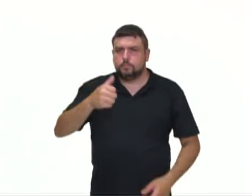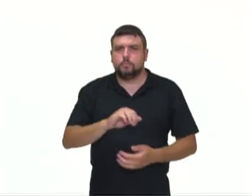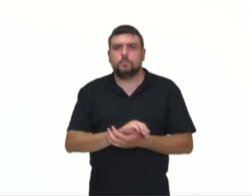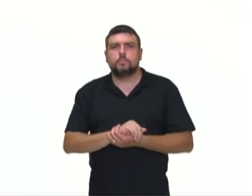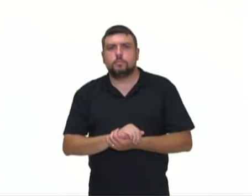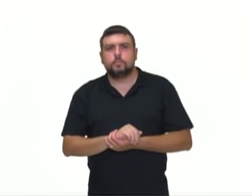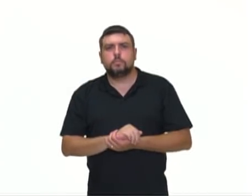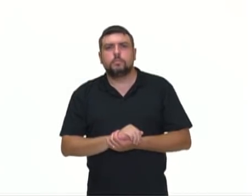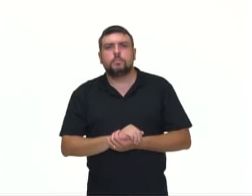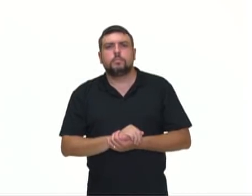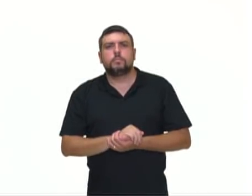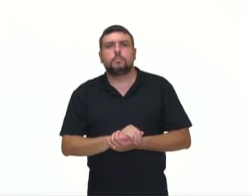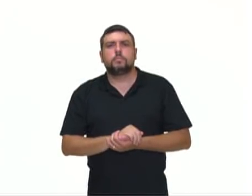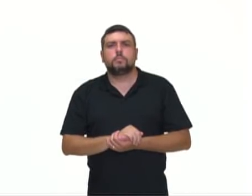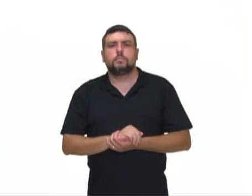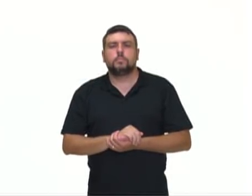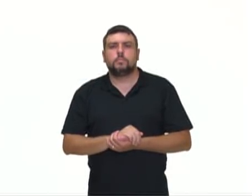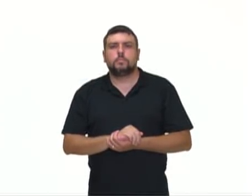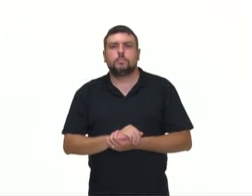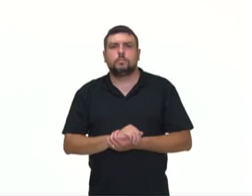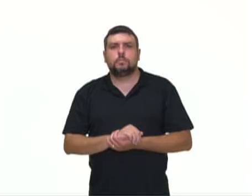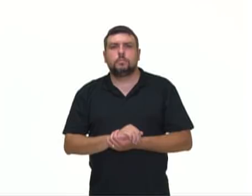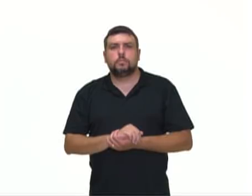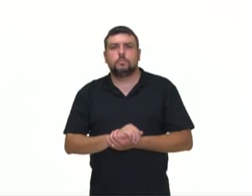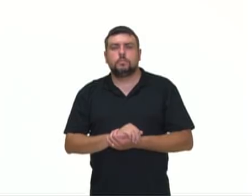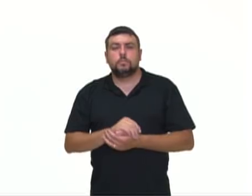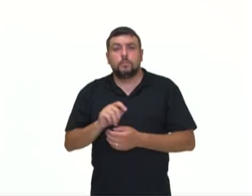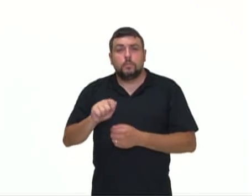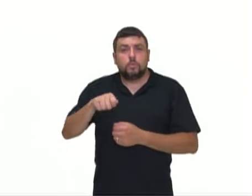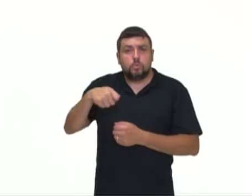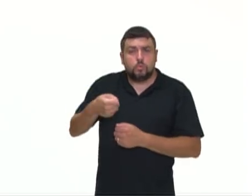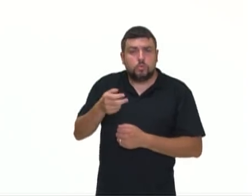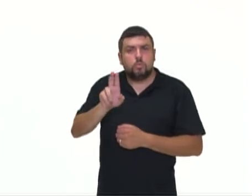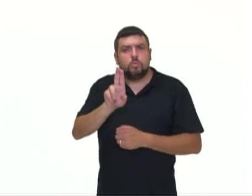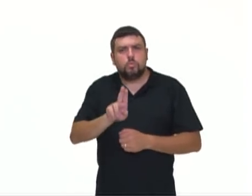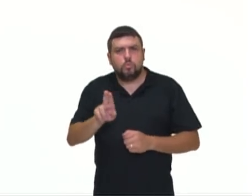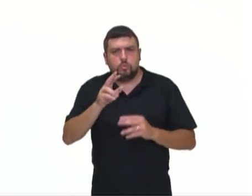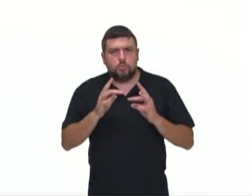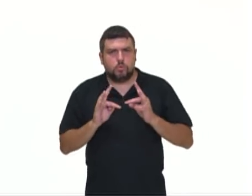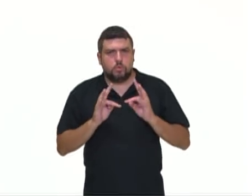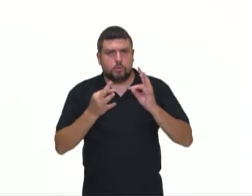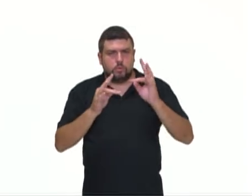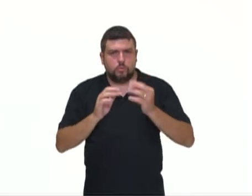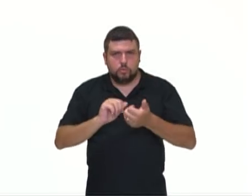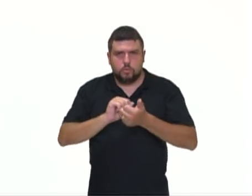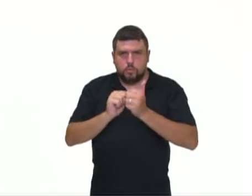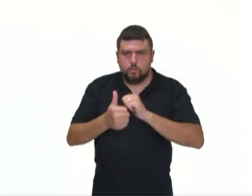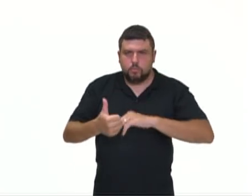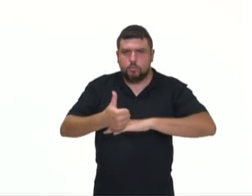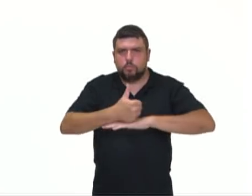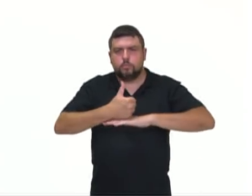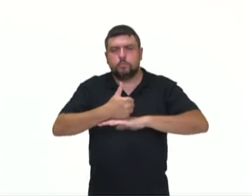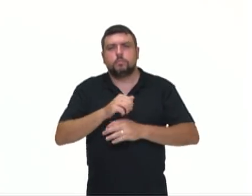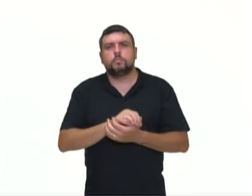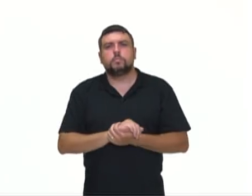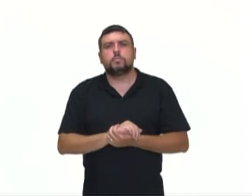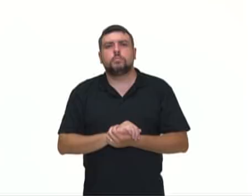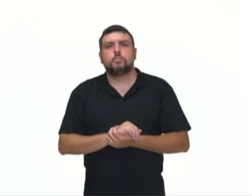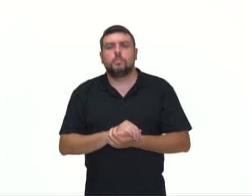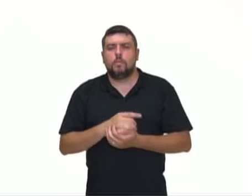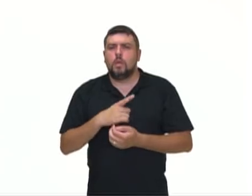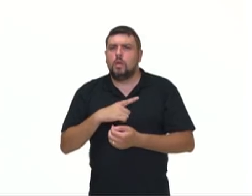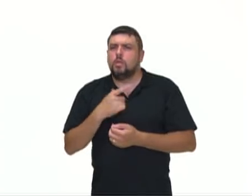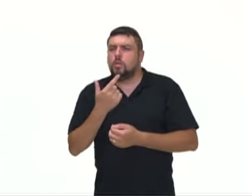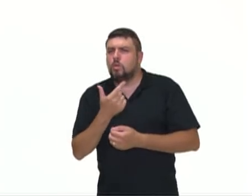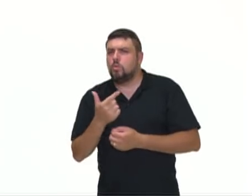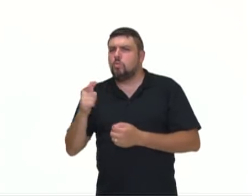é a seguinte: com relação ao uso de tecnologia no esporte profissional, existem outras